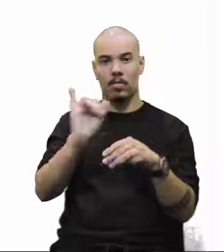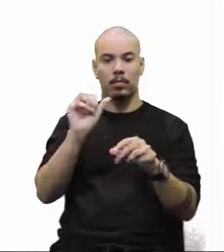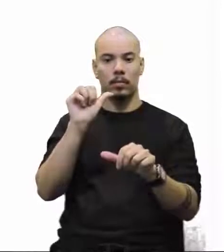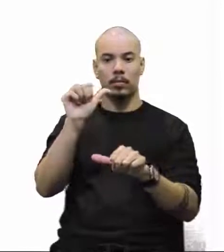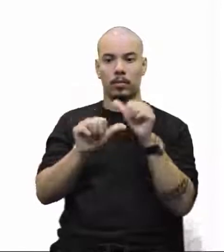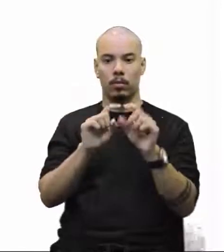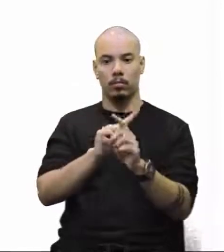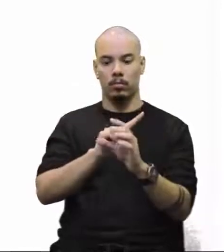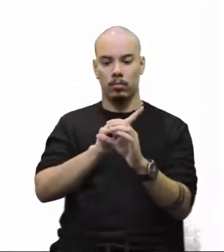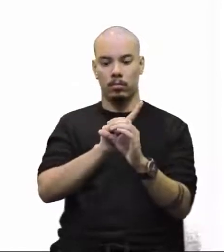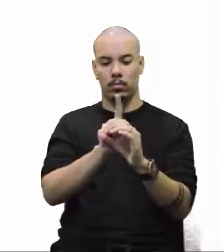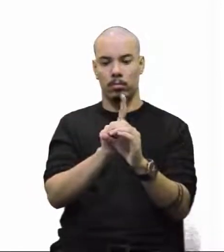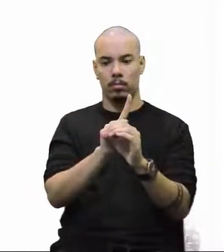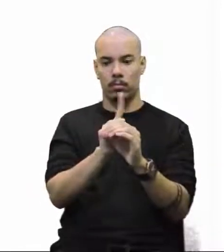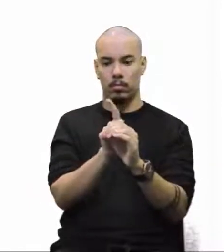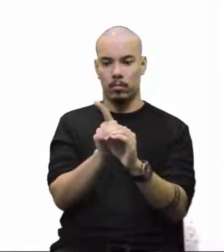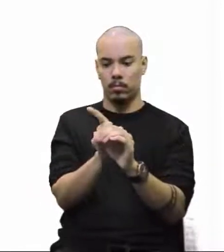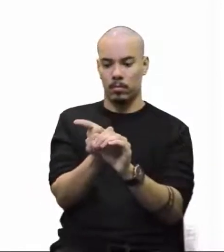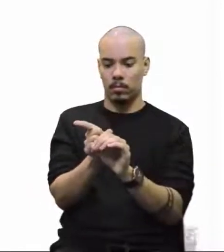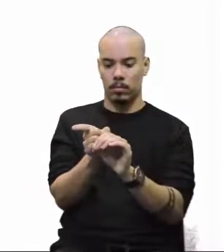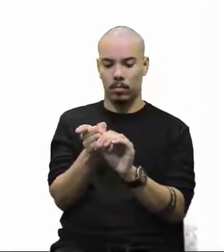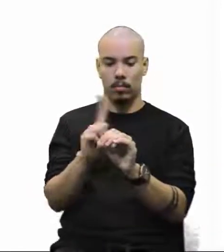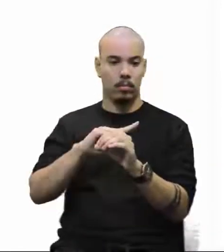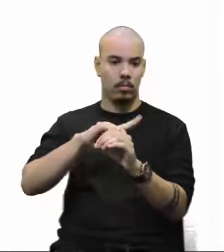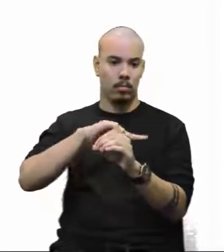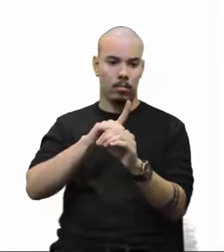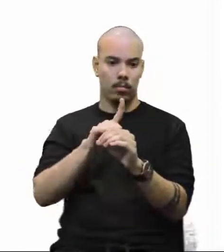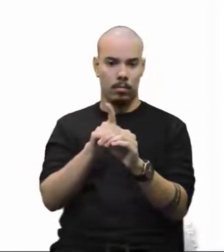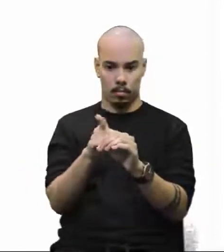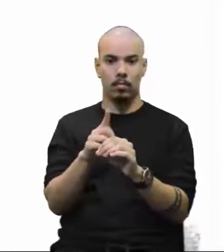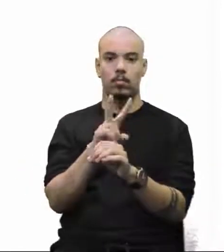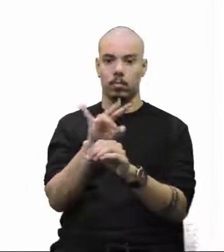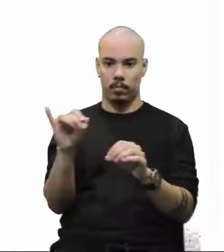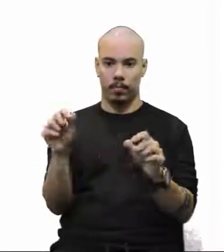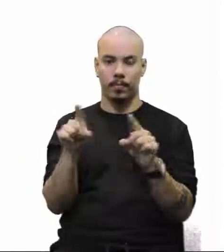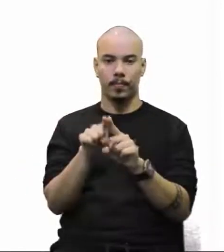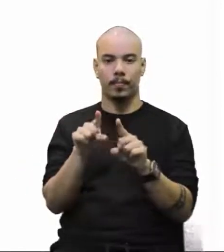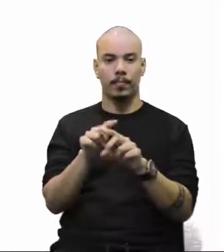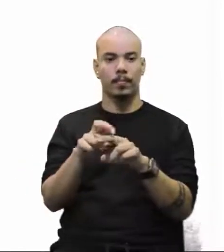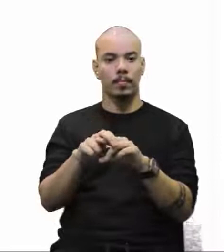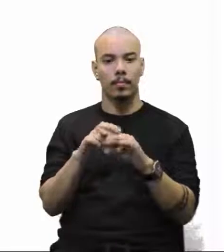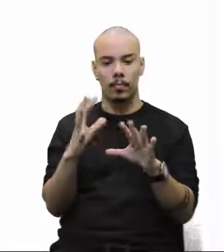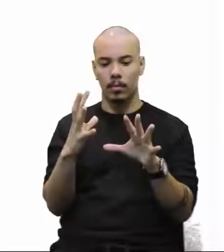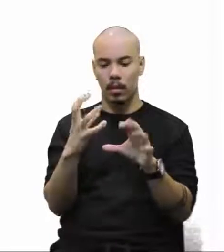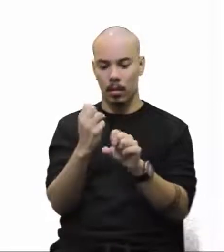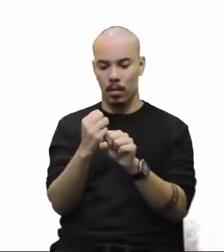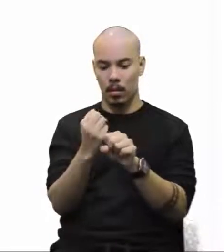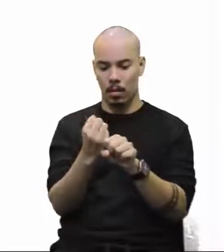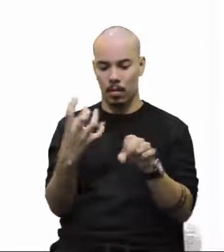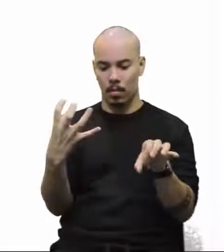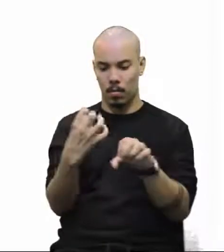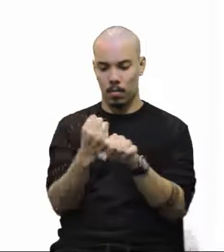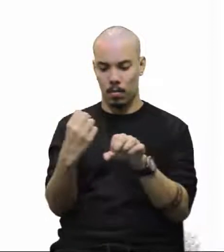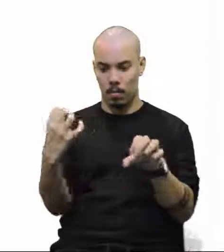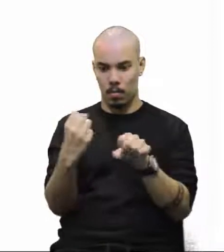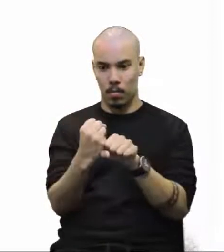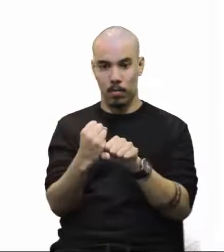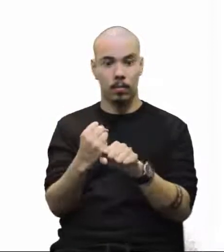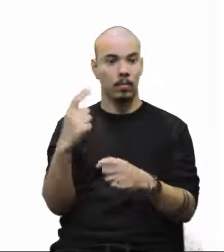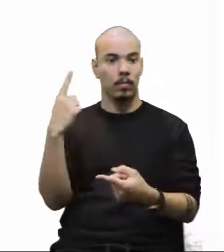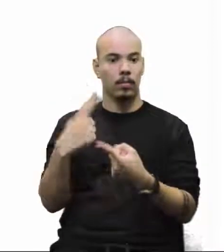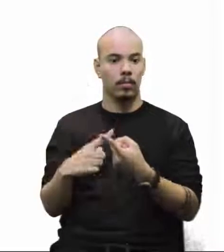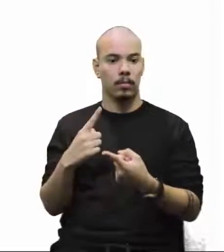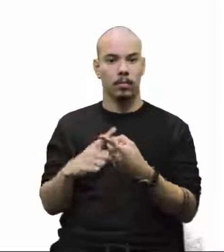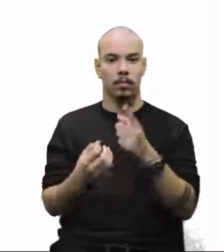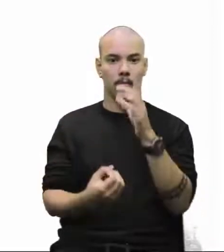e o ponteiro deslocar-se ao longo da escala nessa força magnética. As molas serão comprimidas simultaneamente, reagindo